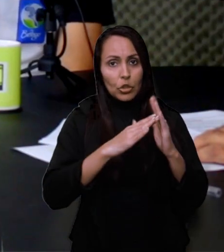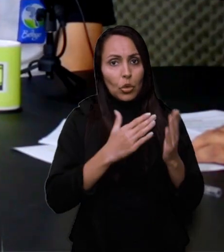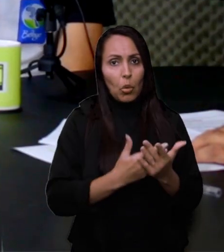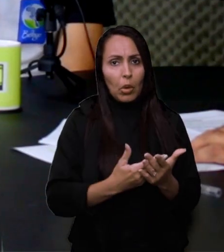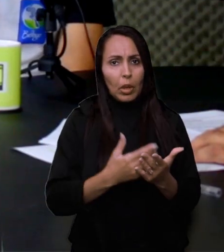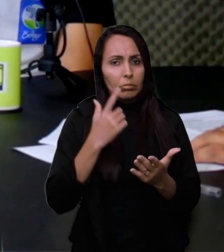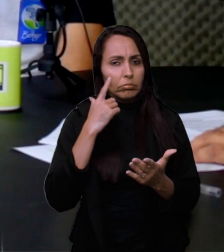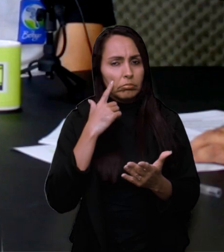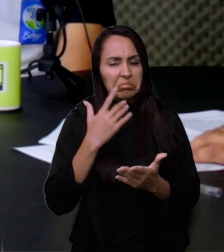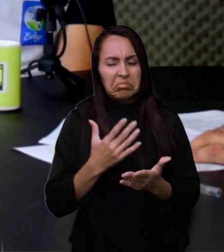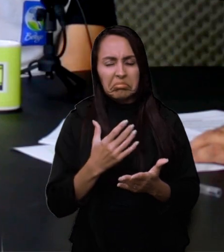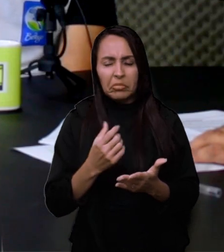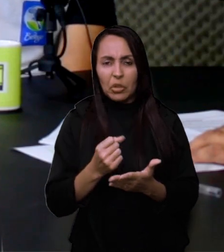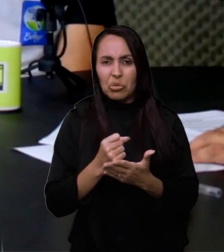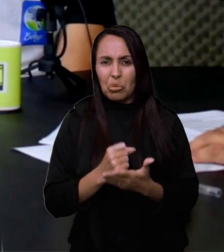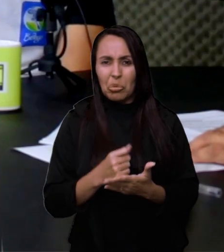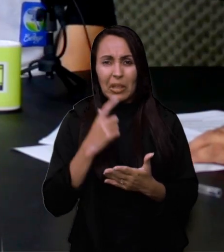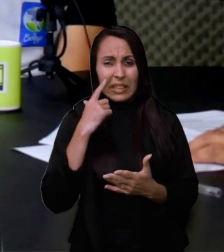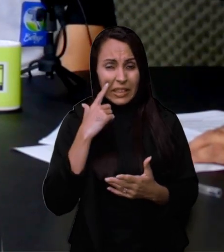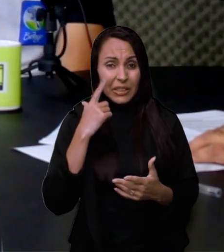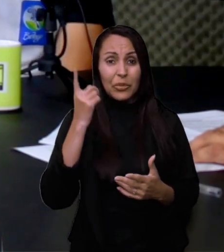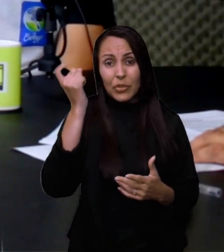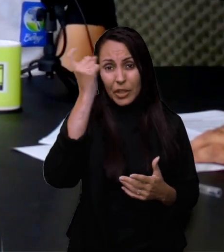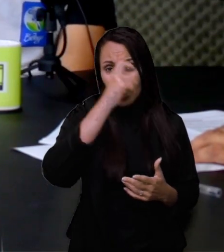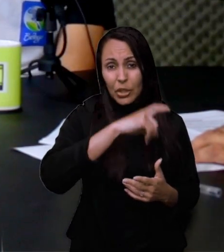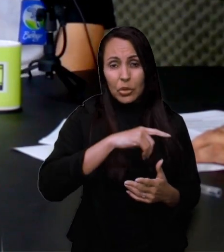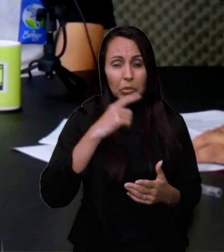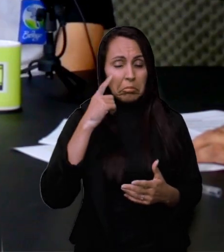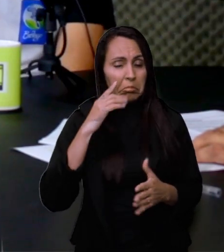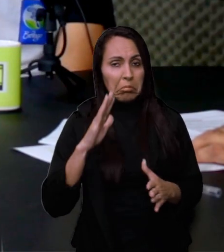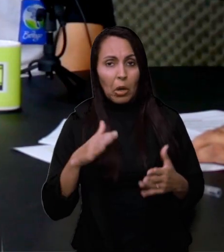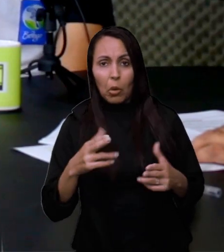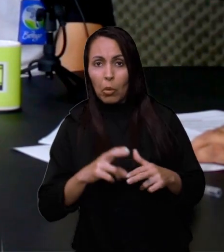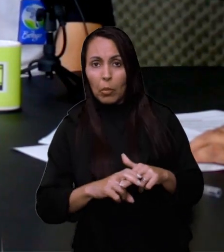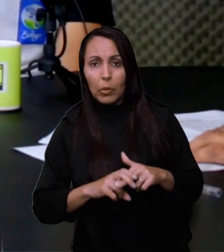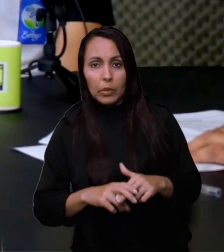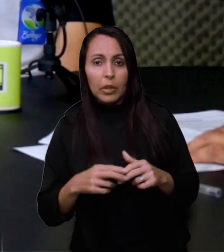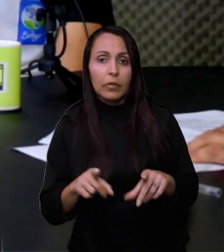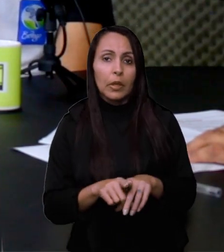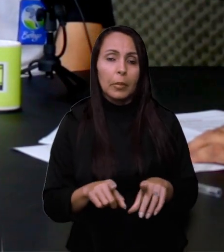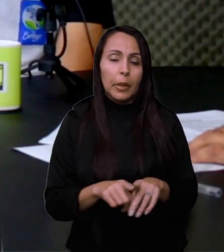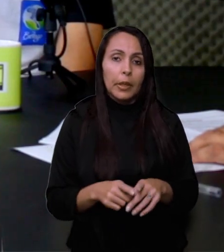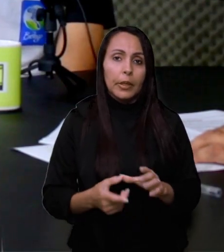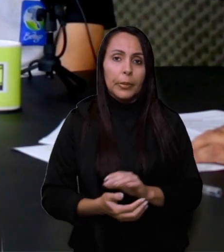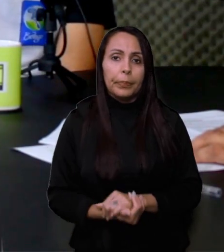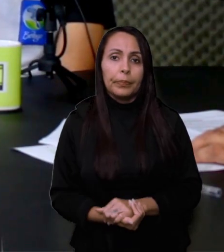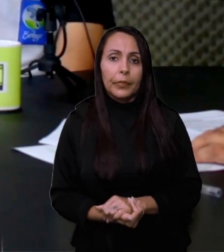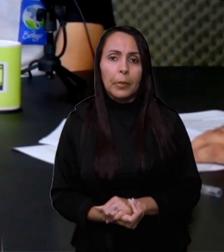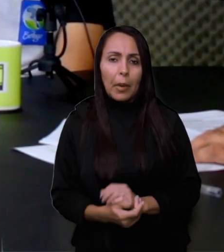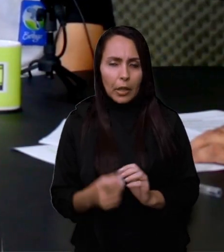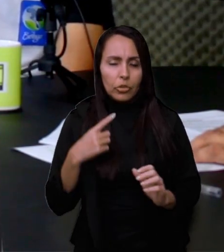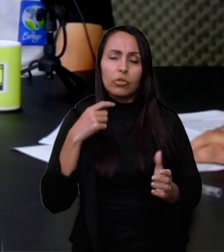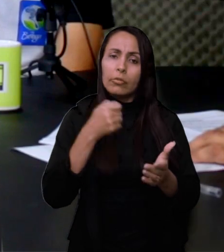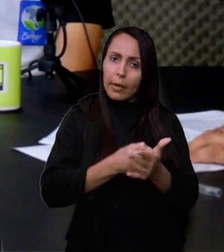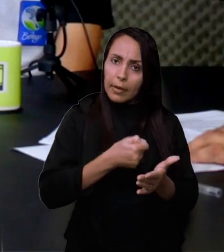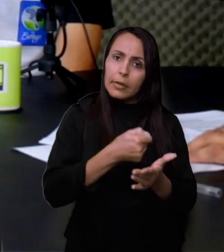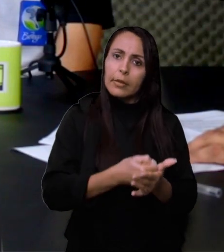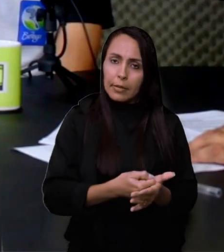ajuda, né? A situação da escola não ajuda por algum motivo, não sei qual. Ou a sua situação também pode não ajudar, mas tente.